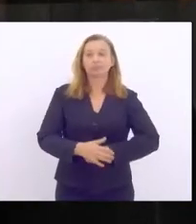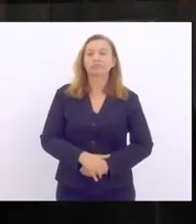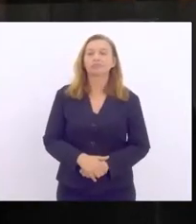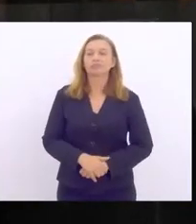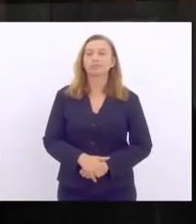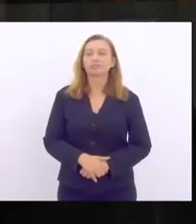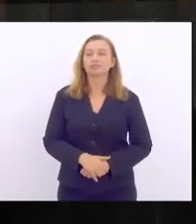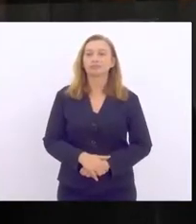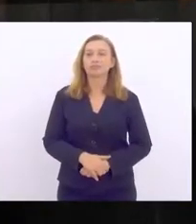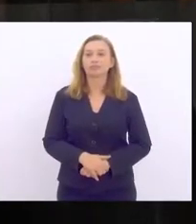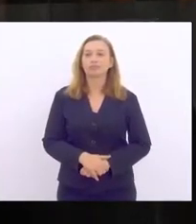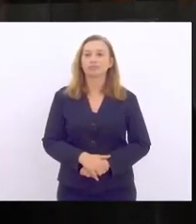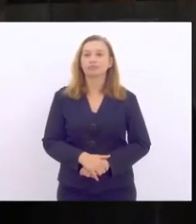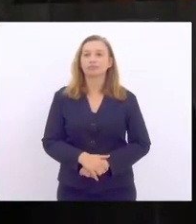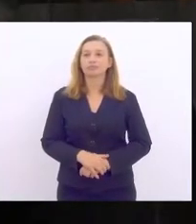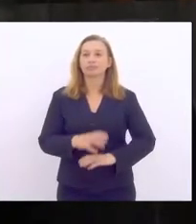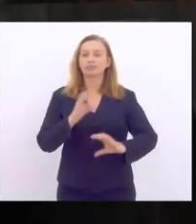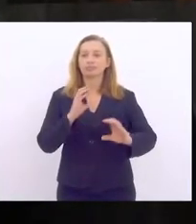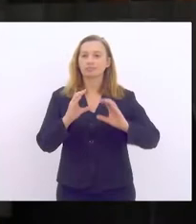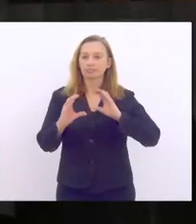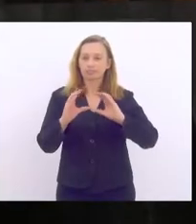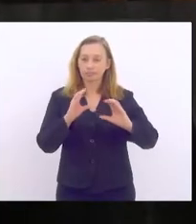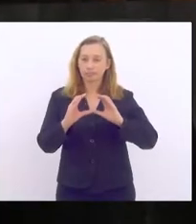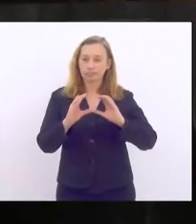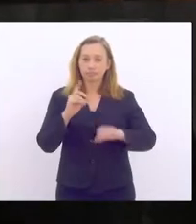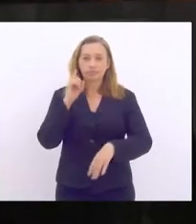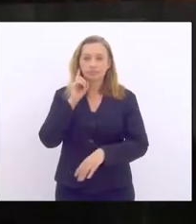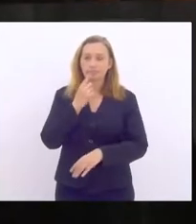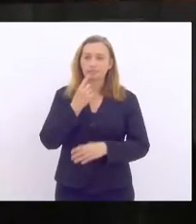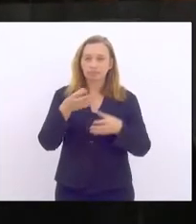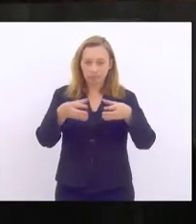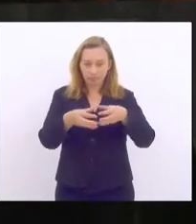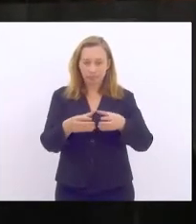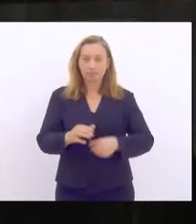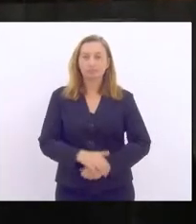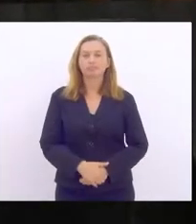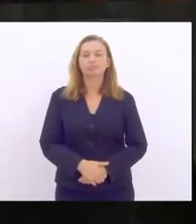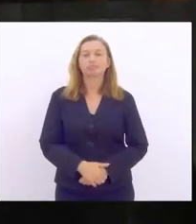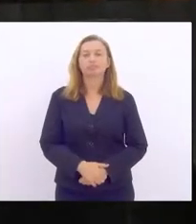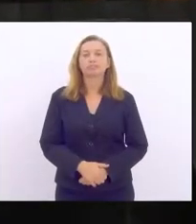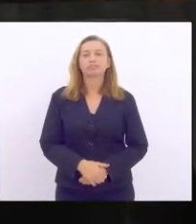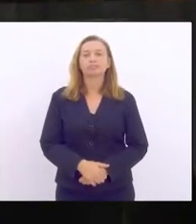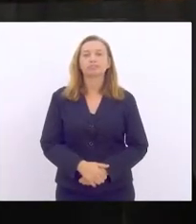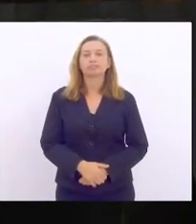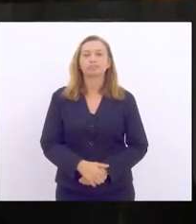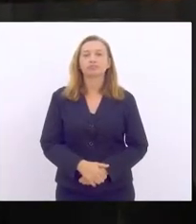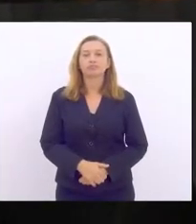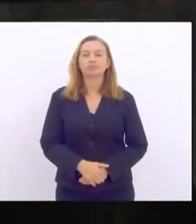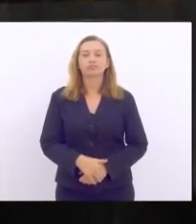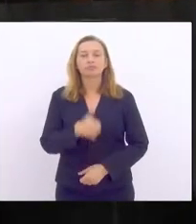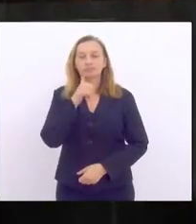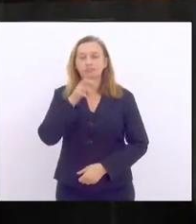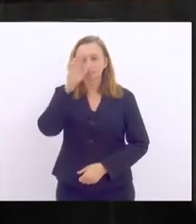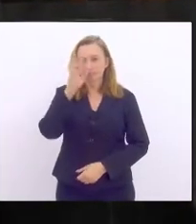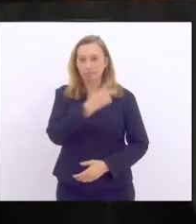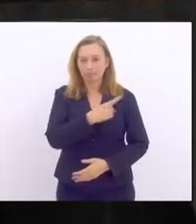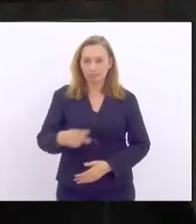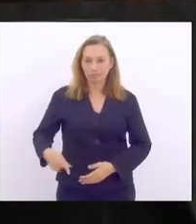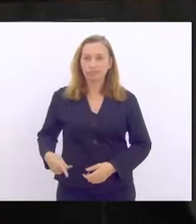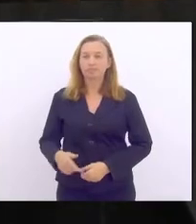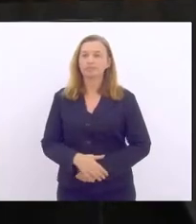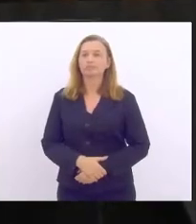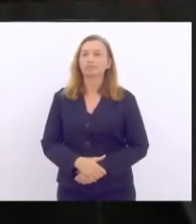que leva a nossa voz aos deficientes auditivos senhora presidente